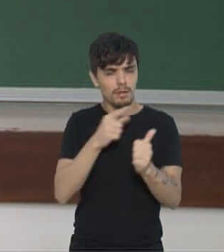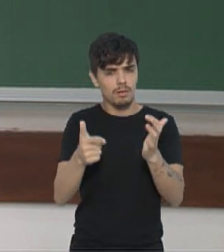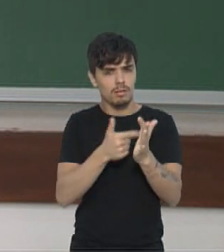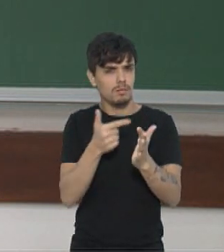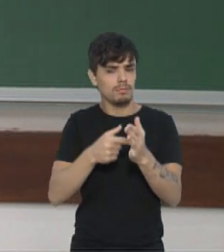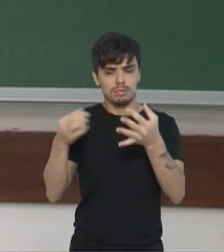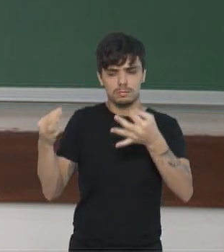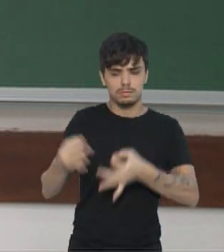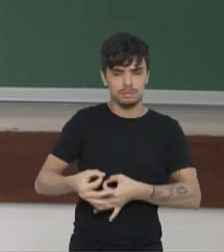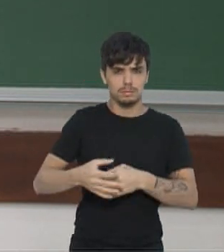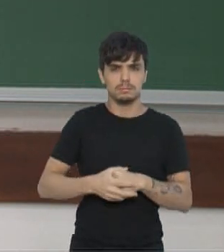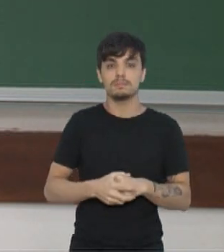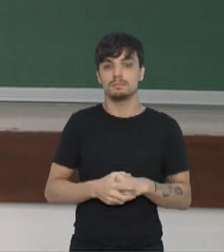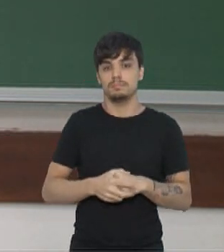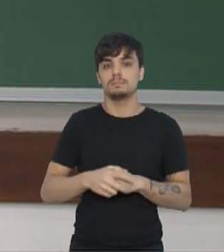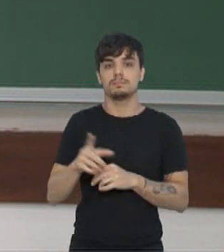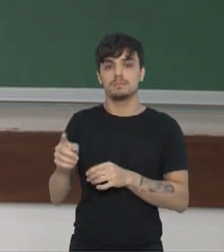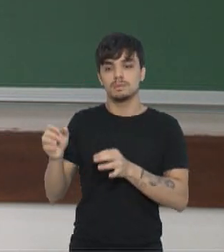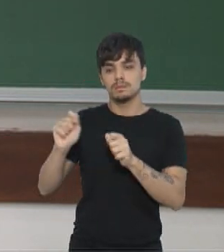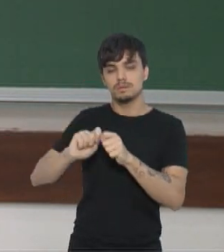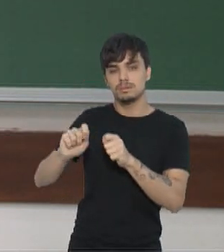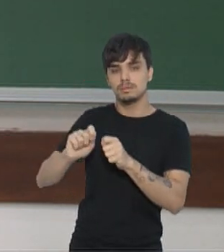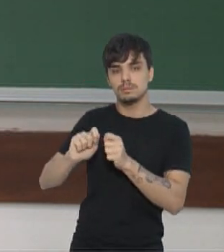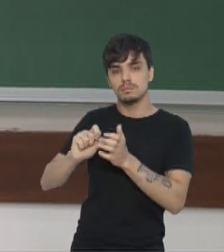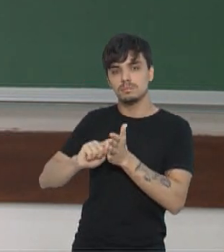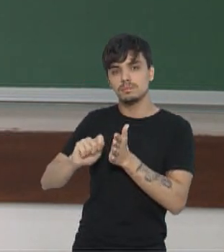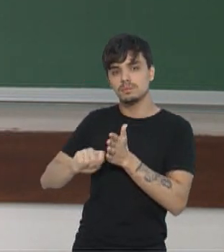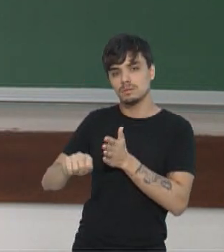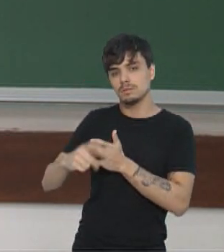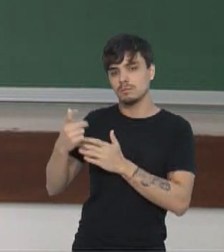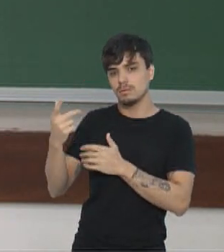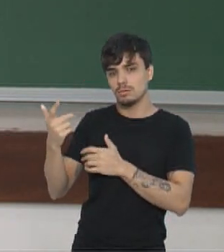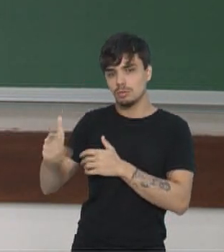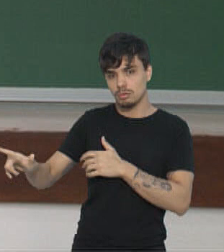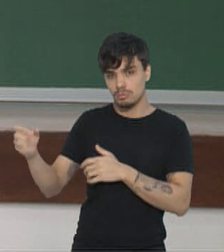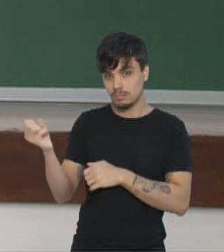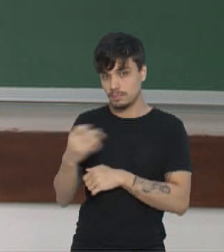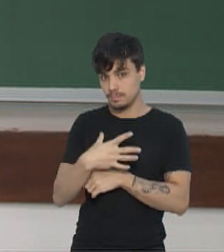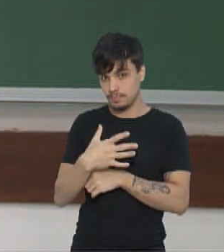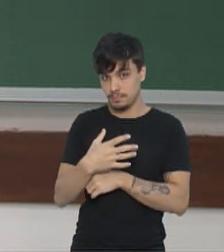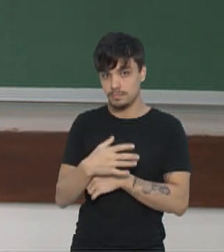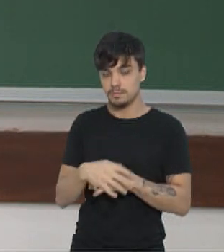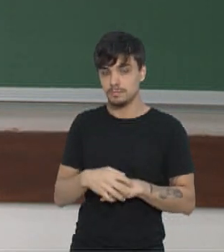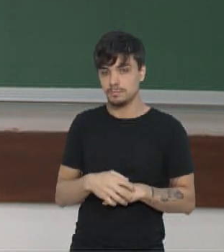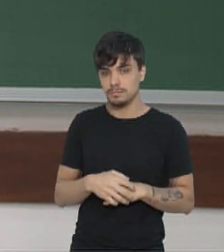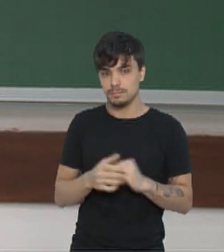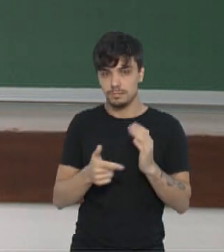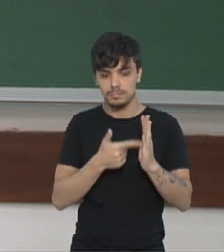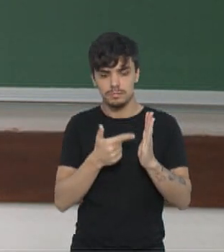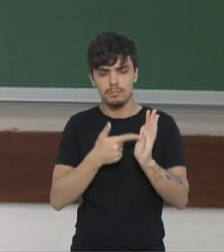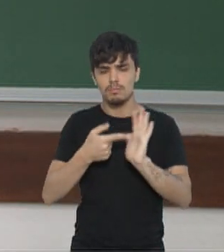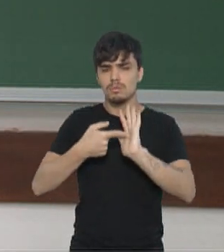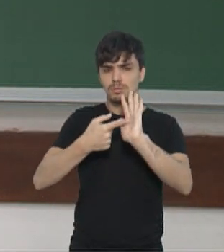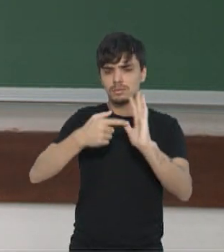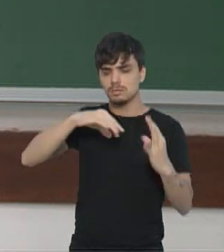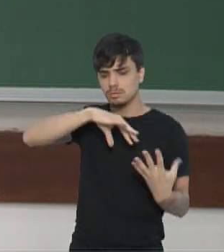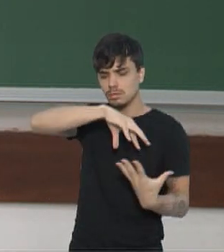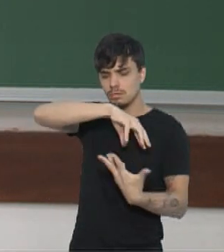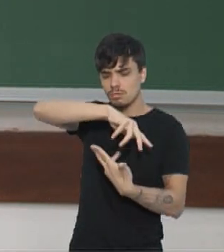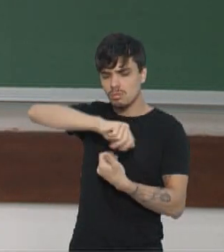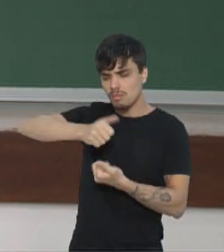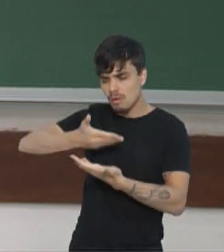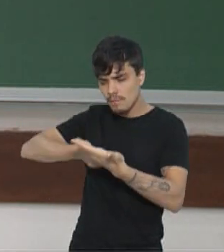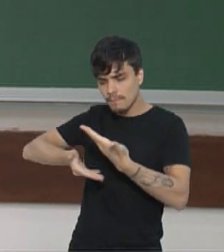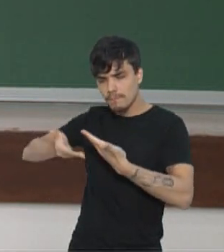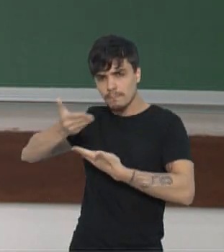muito certo, e ele escreve um novo livro mostrando então a harmonia do mundo. E é bem